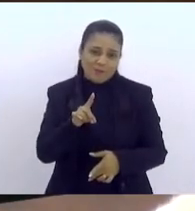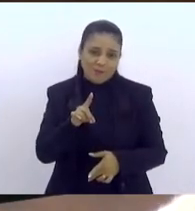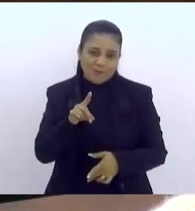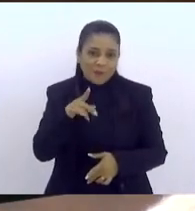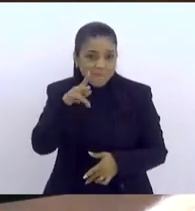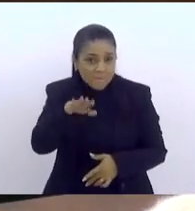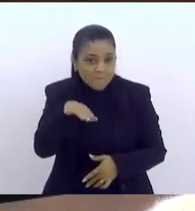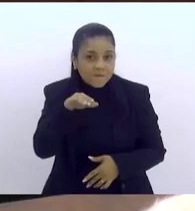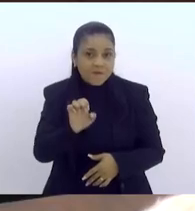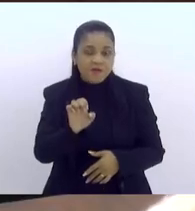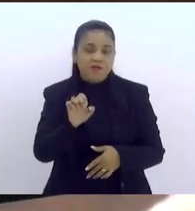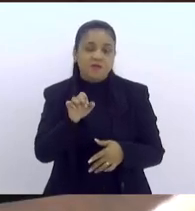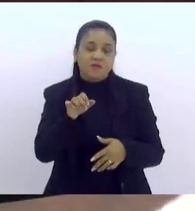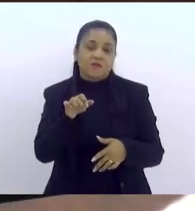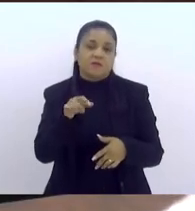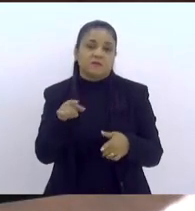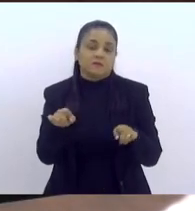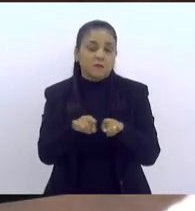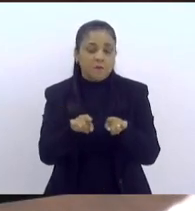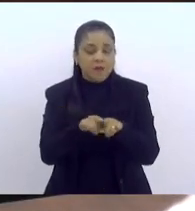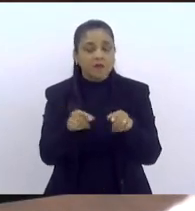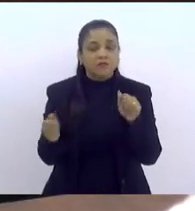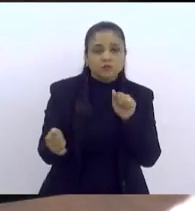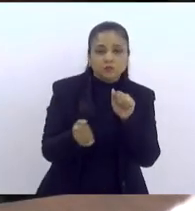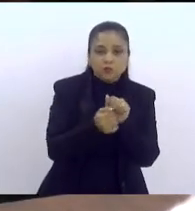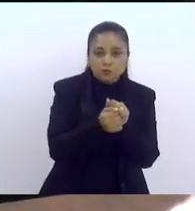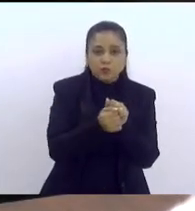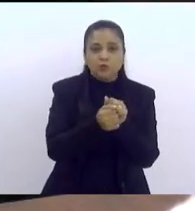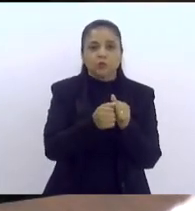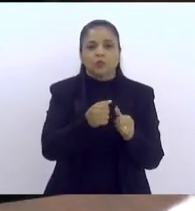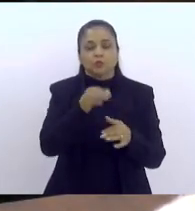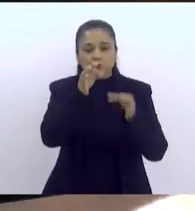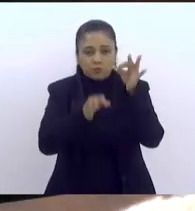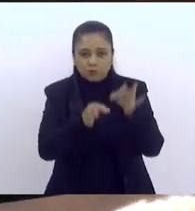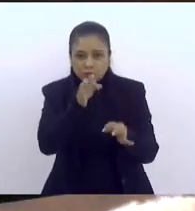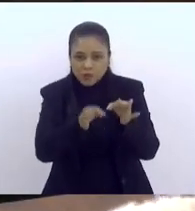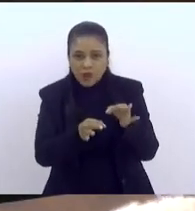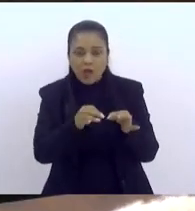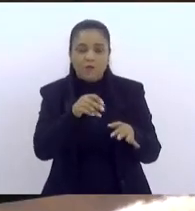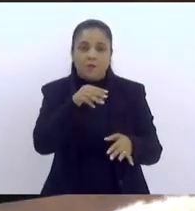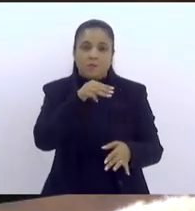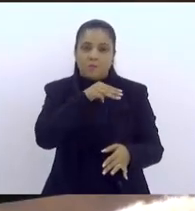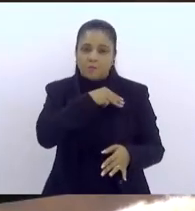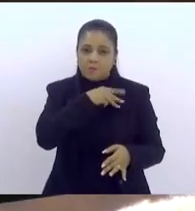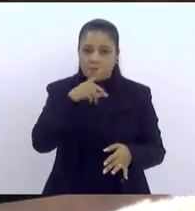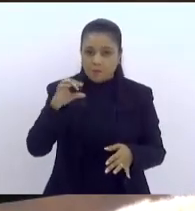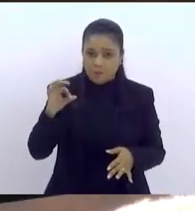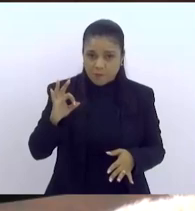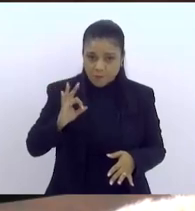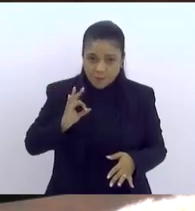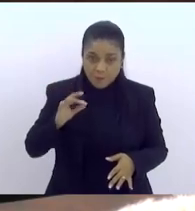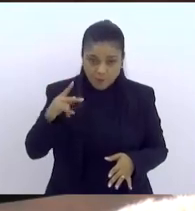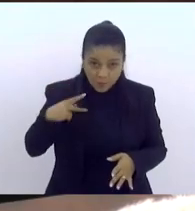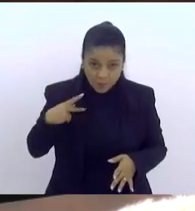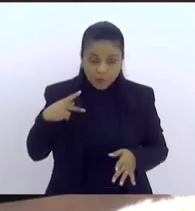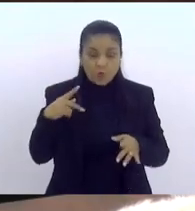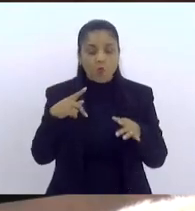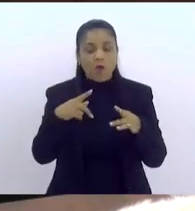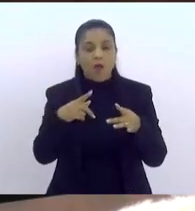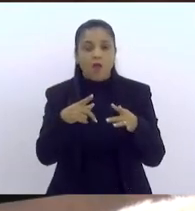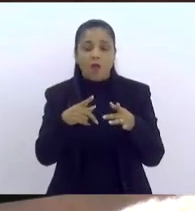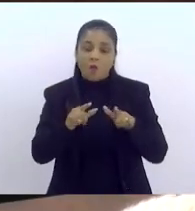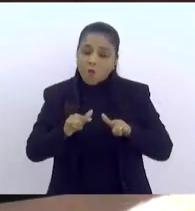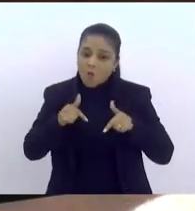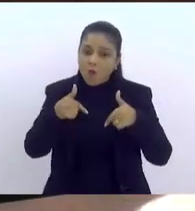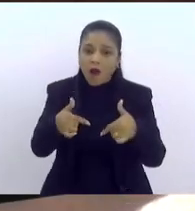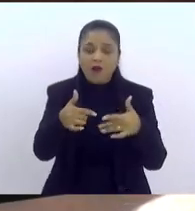muito junto com o Judiciário, o Ministério Público. Não é um ato insano, é um ato consciente de amor. Essa mãe simplesmente ela